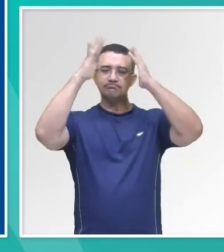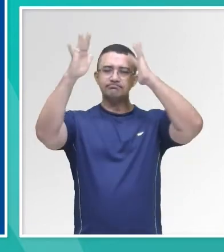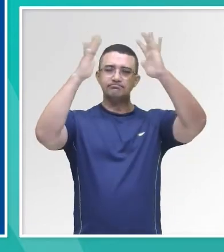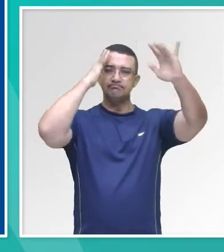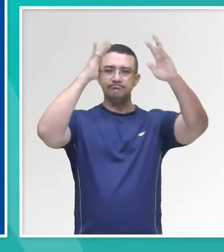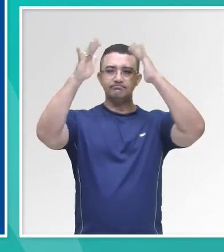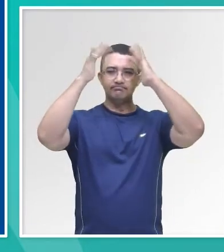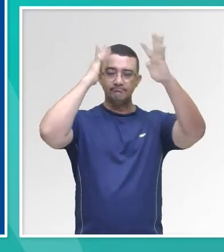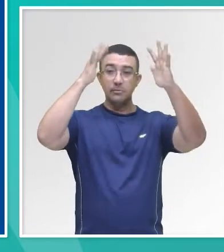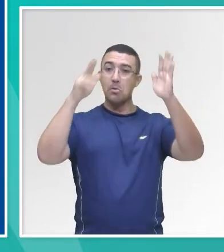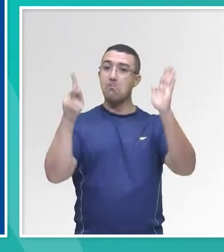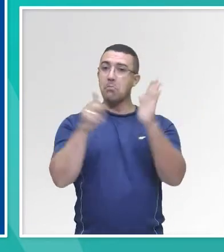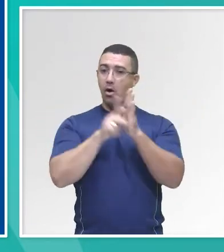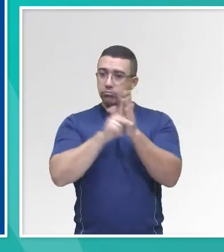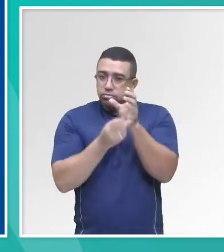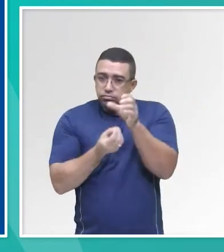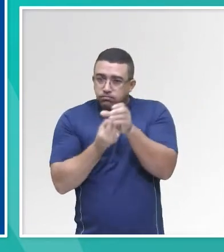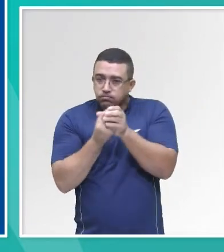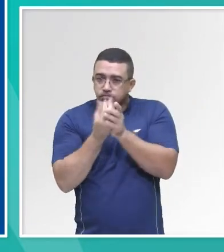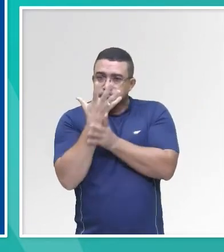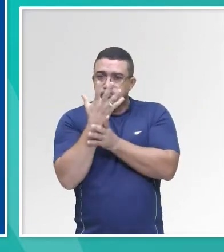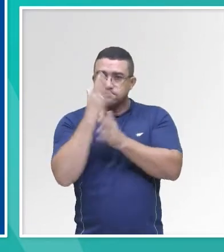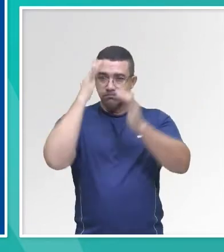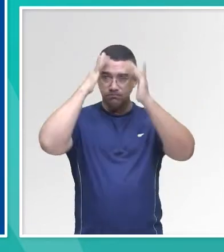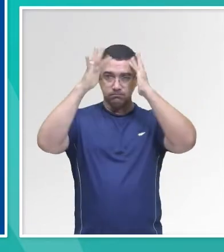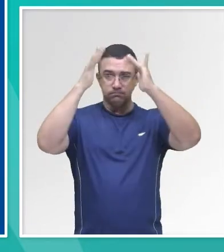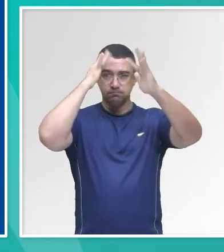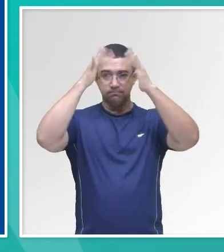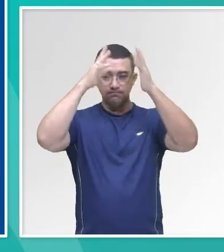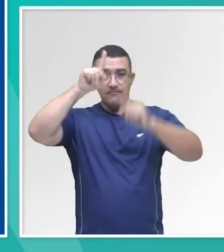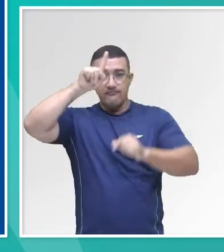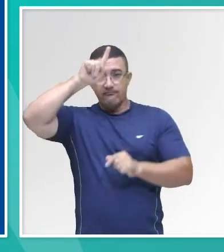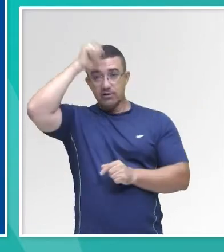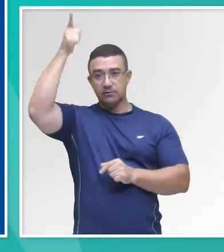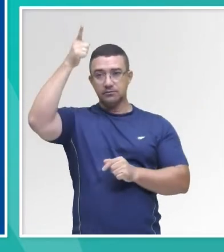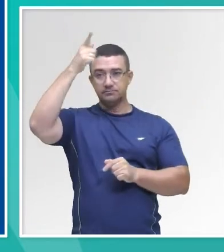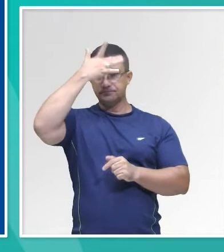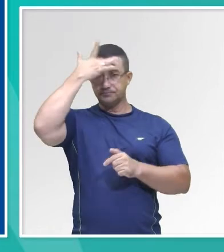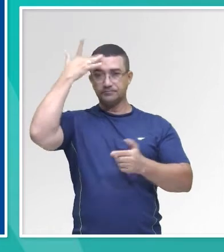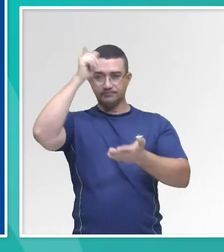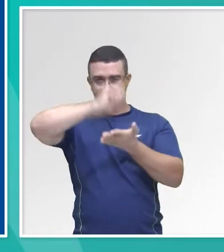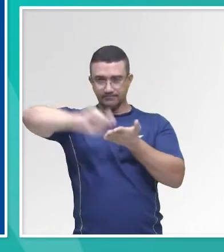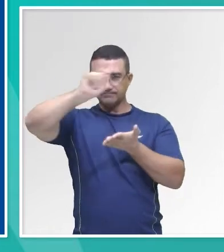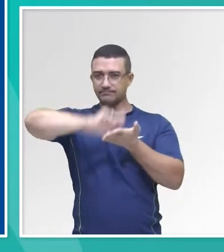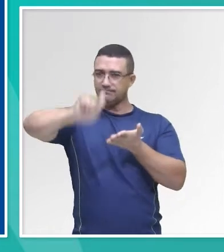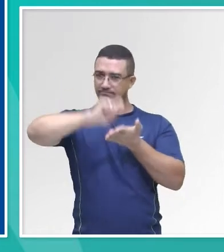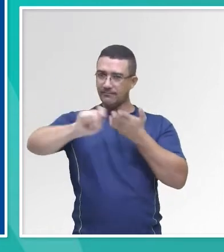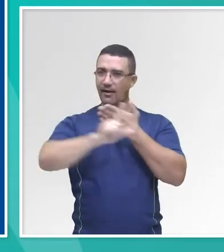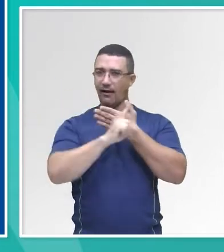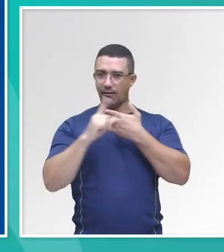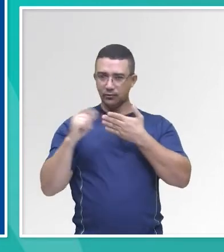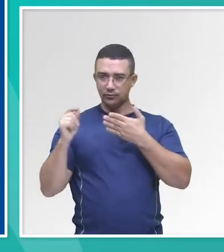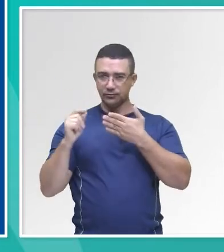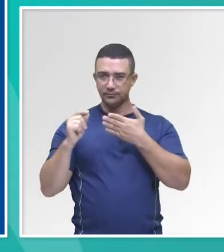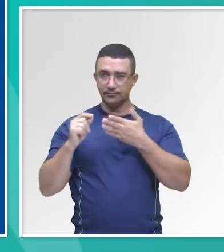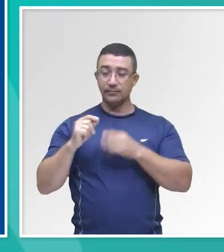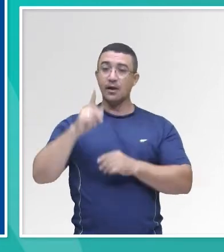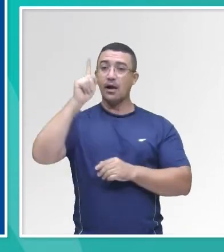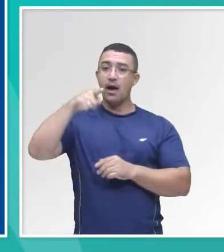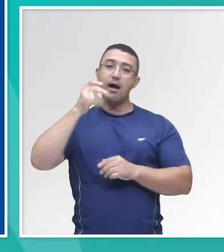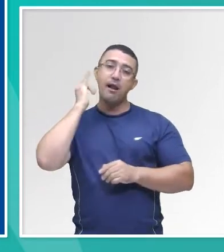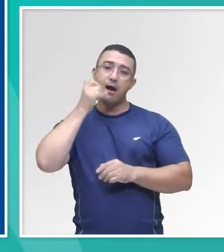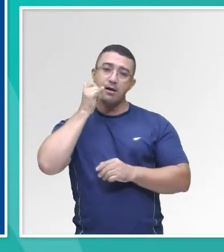fruto da imaginação do escritor. Então, é uma narração. Quando você conta uma